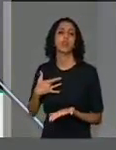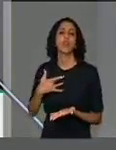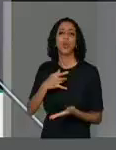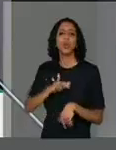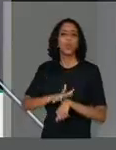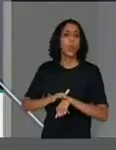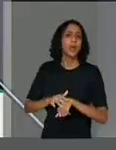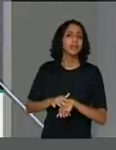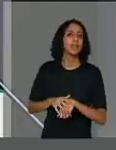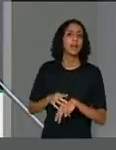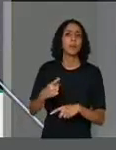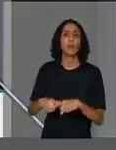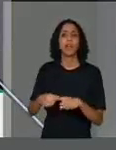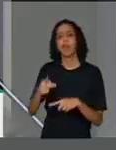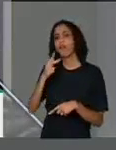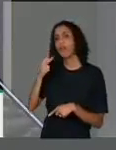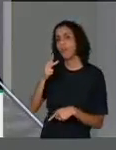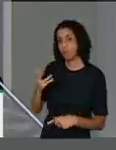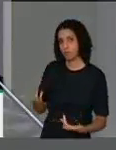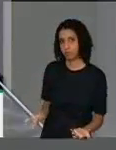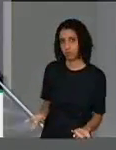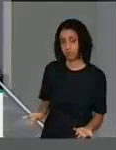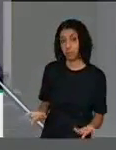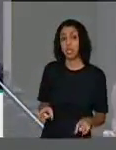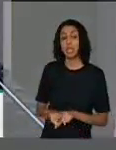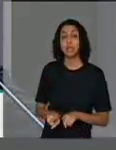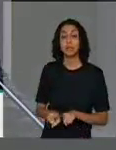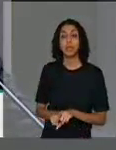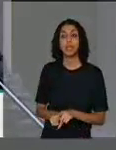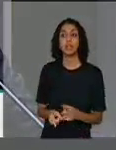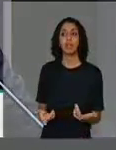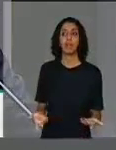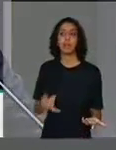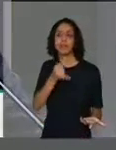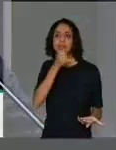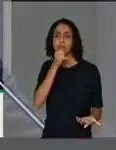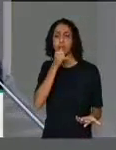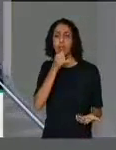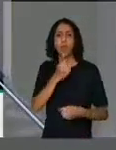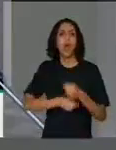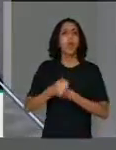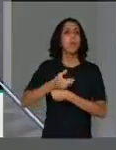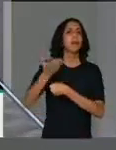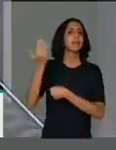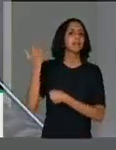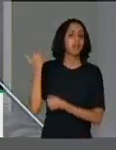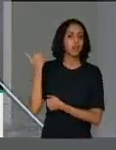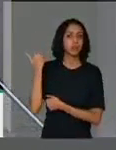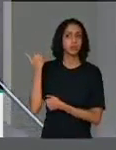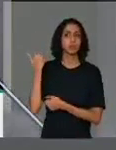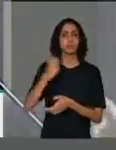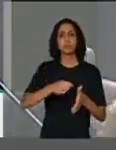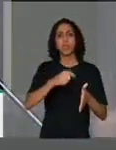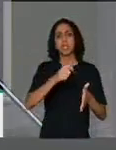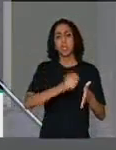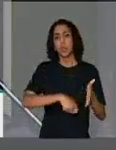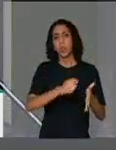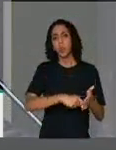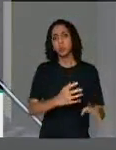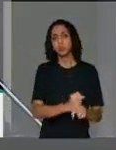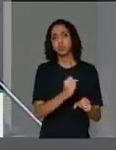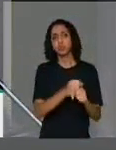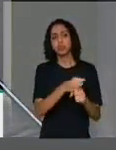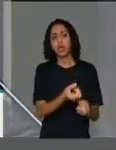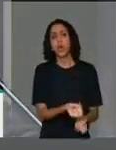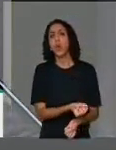tabaco e quanto se arrecada, quanto se arrecadou no ano passado com tributos